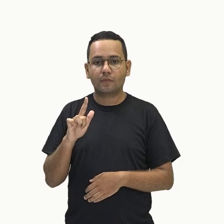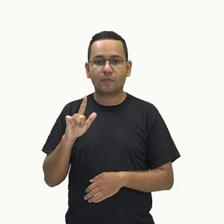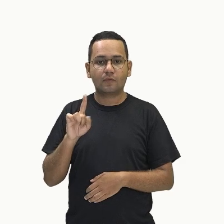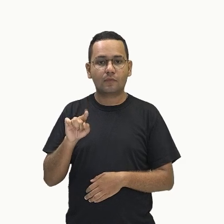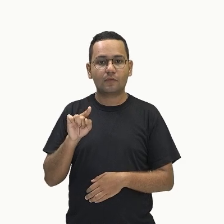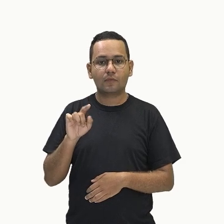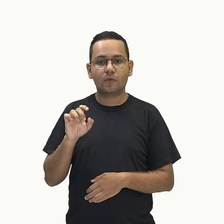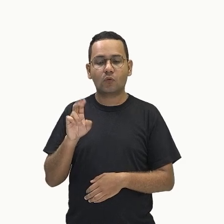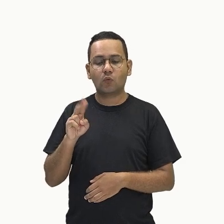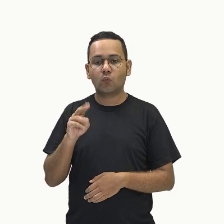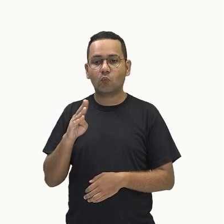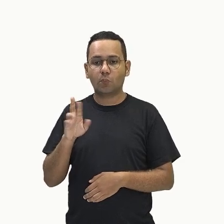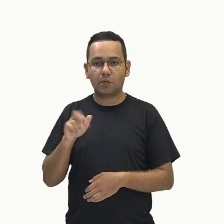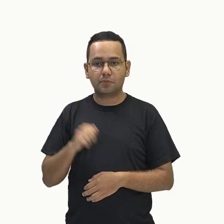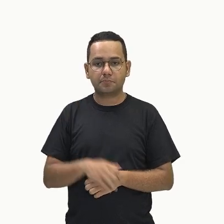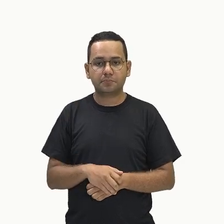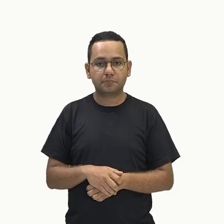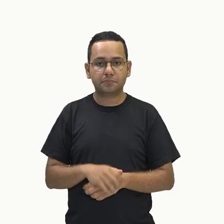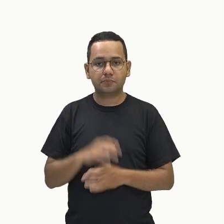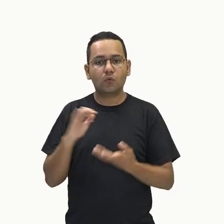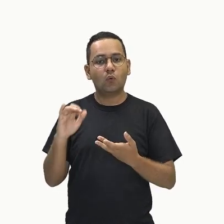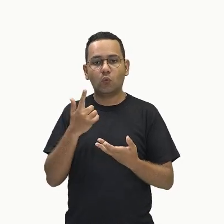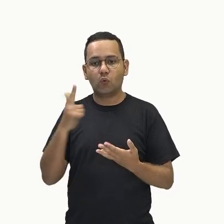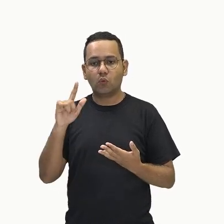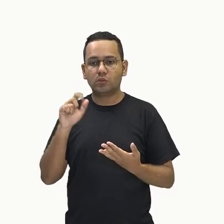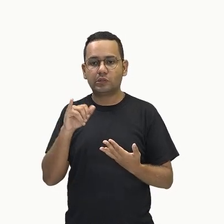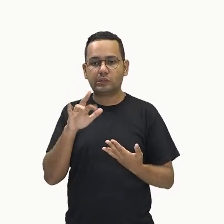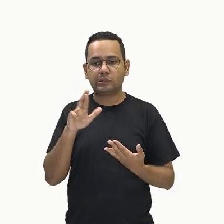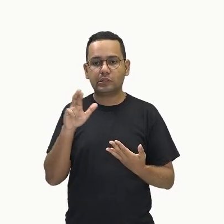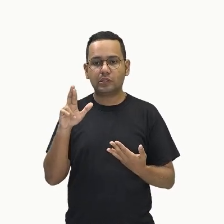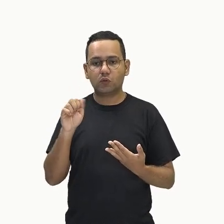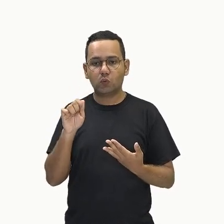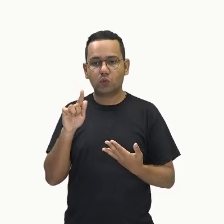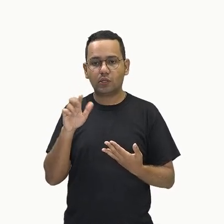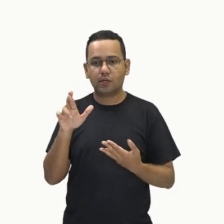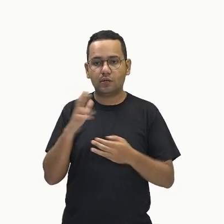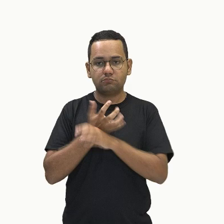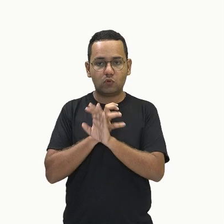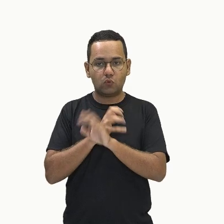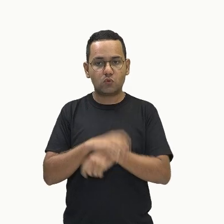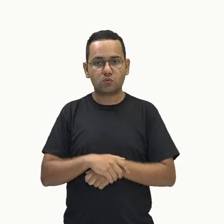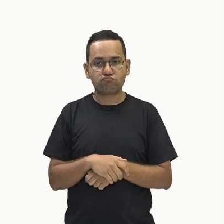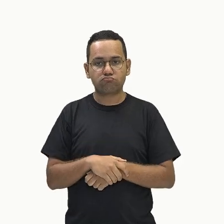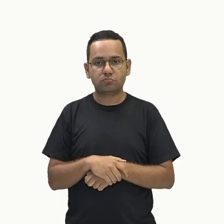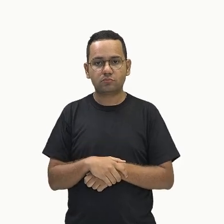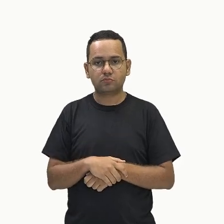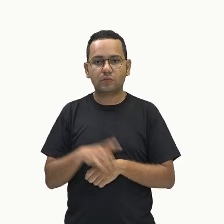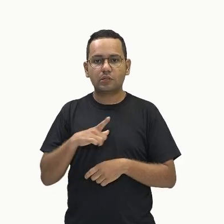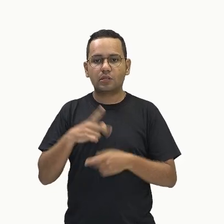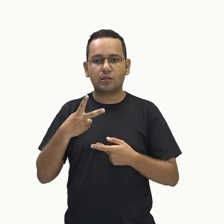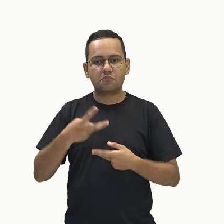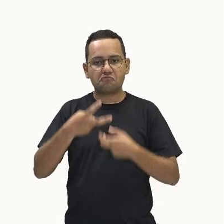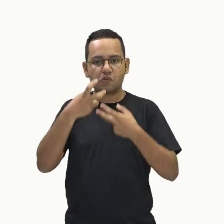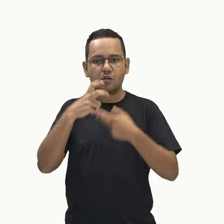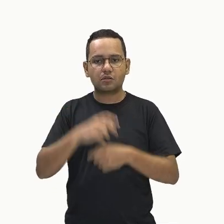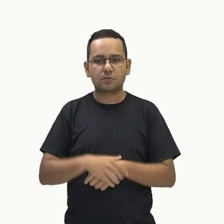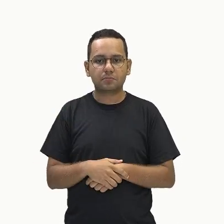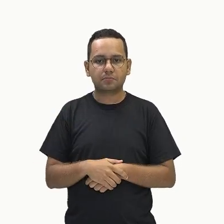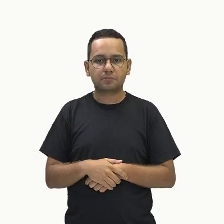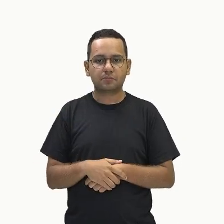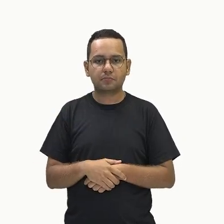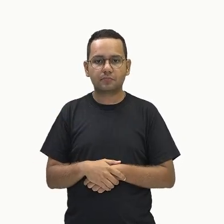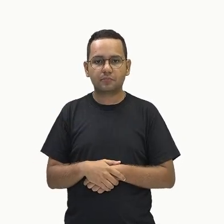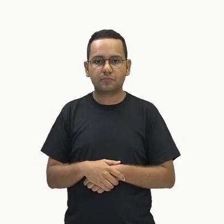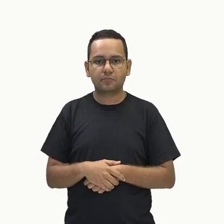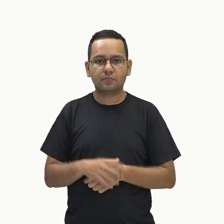seu antebraço. E ossos irregulares, como as nossas vértebras, como a